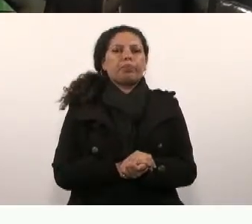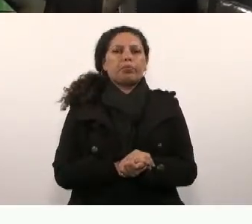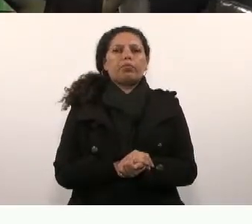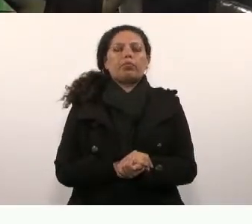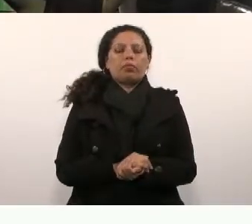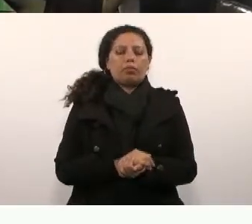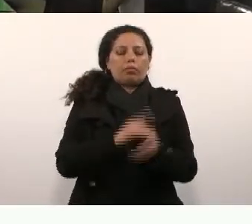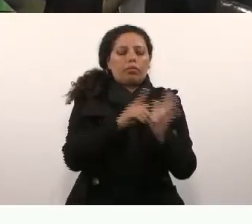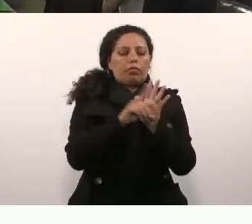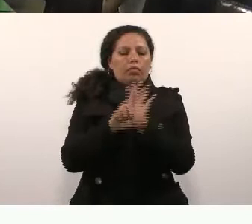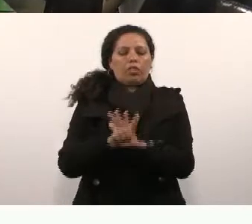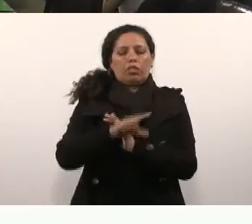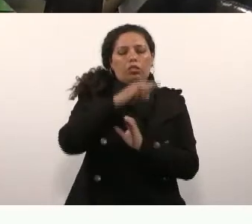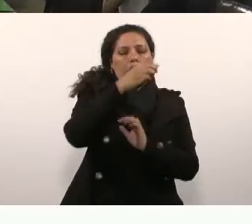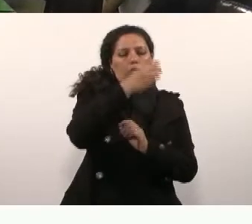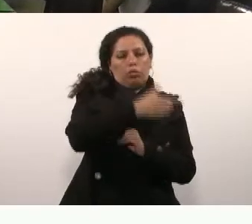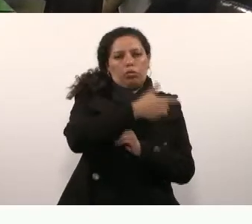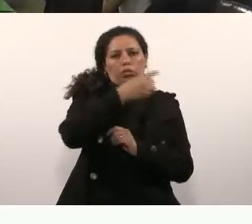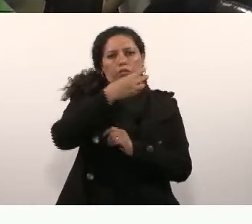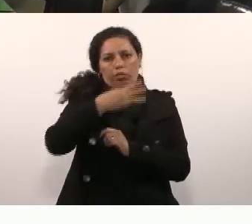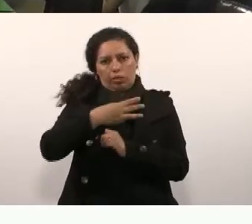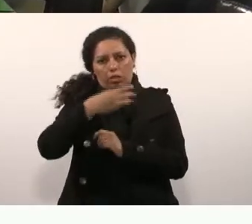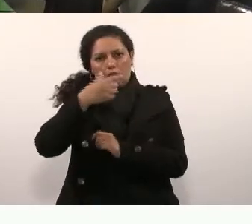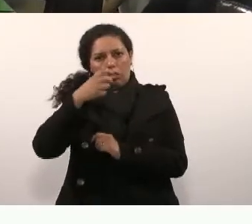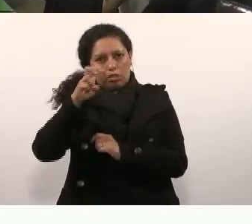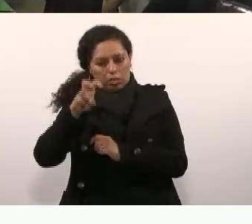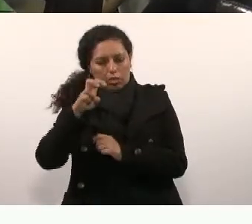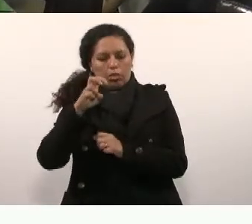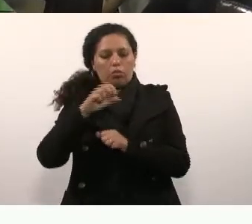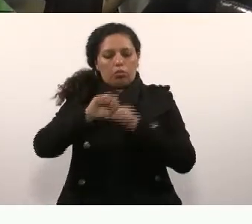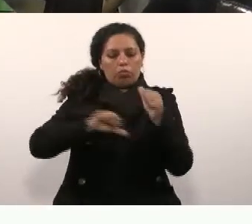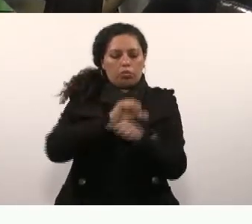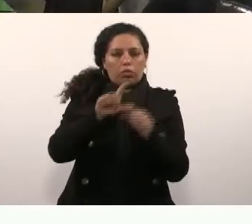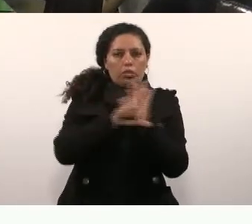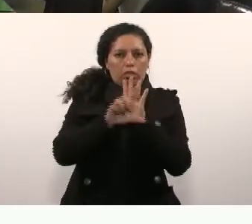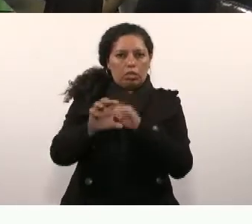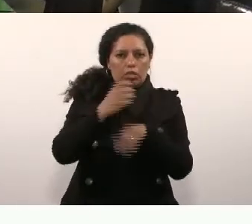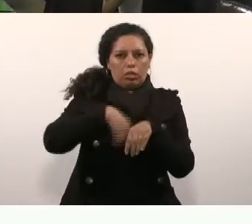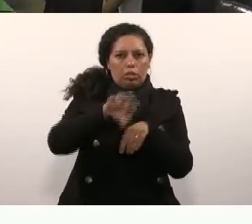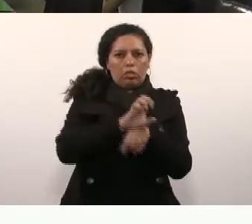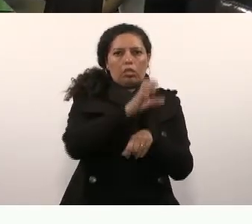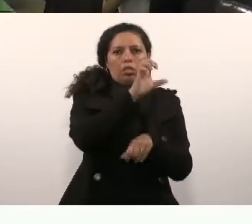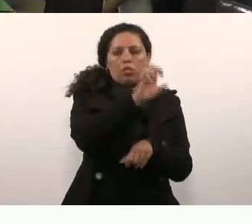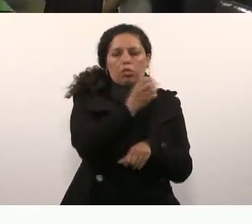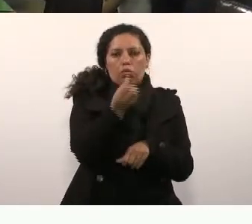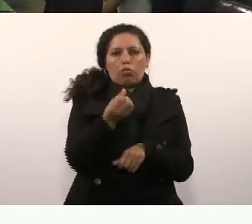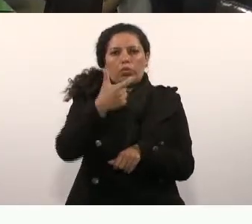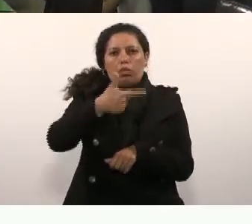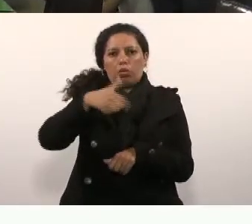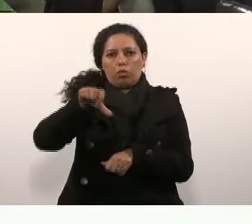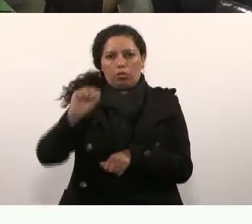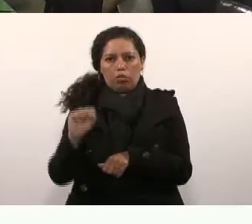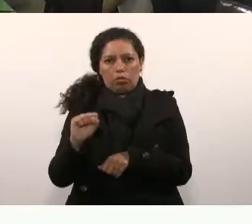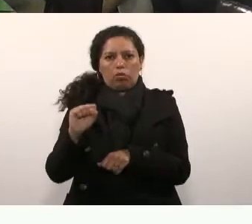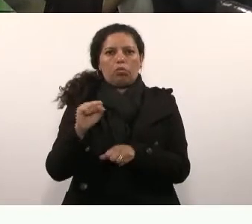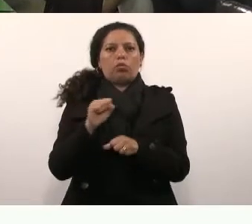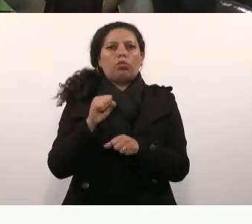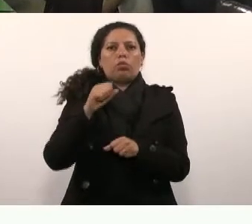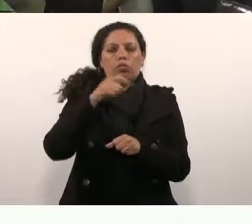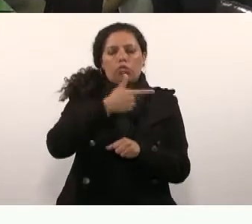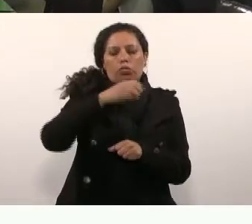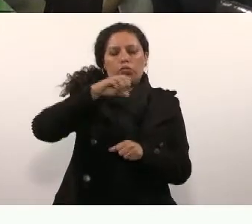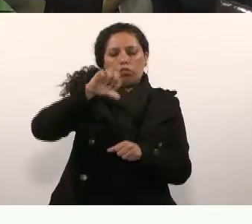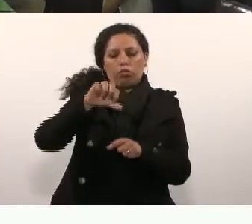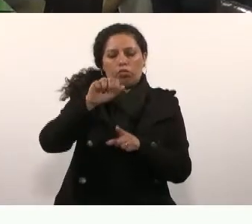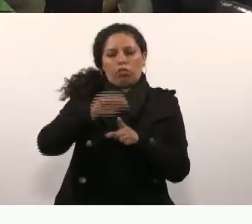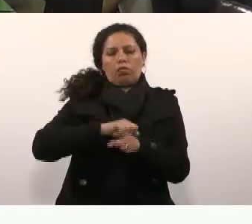Projeto de lei 235/2015, autoria do deputado André Siciliano, altera a lei estadual número 5628, de 29 de dezembro de 2009,